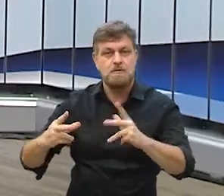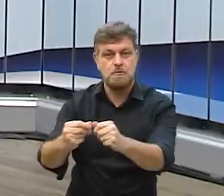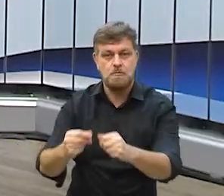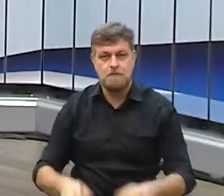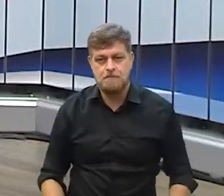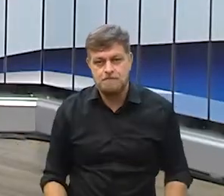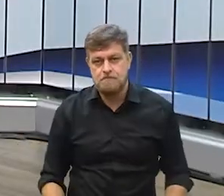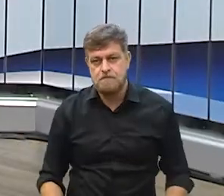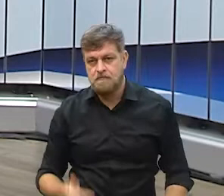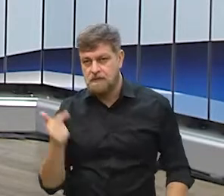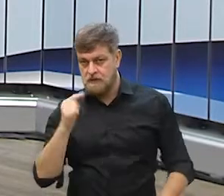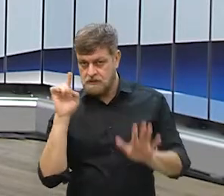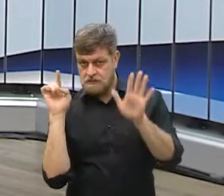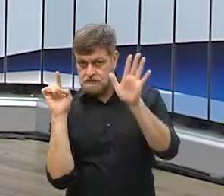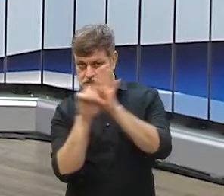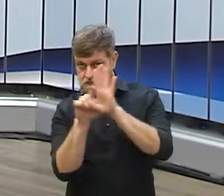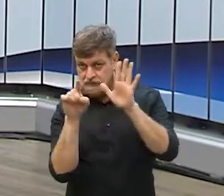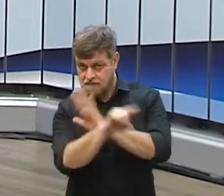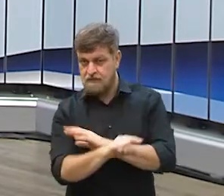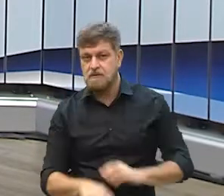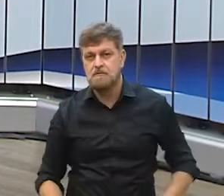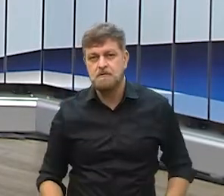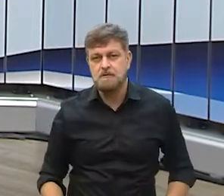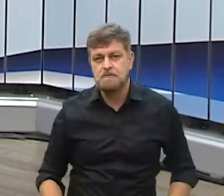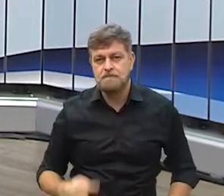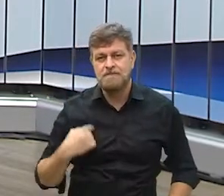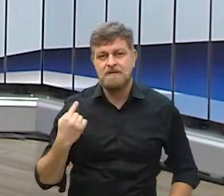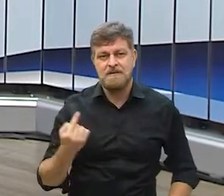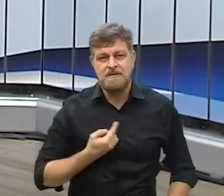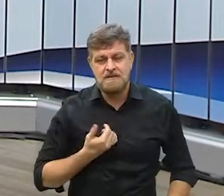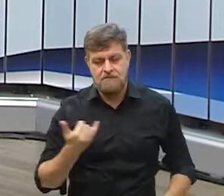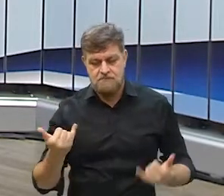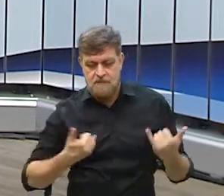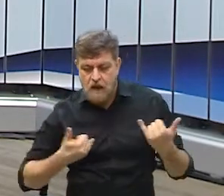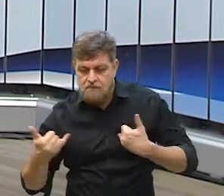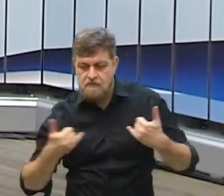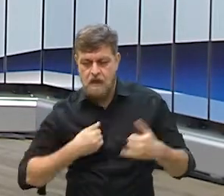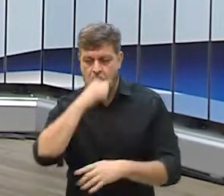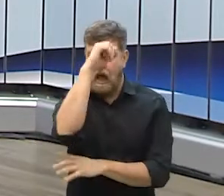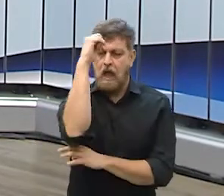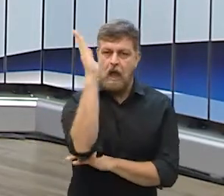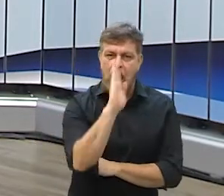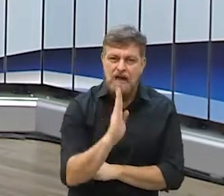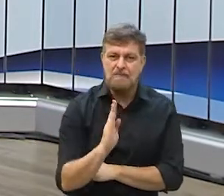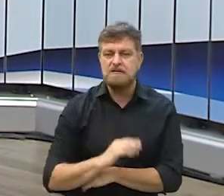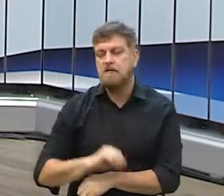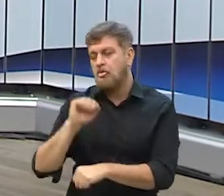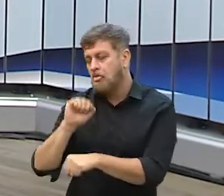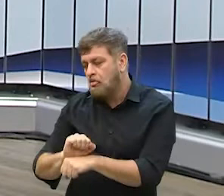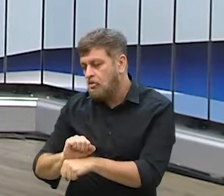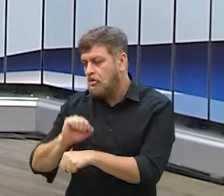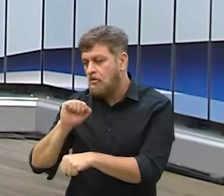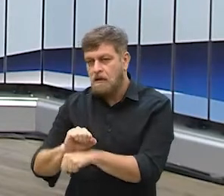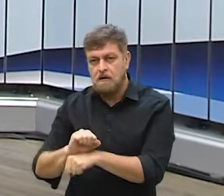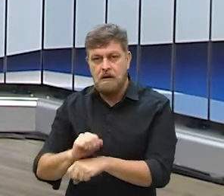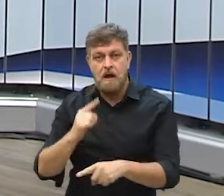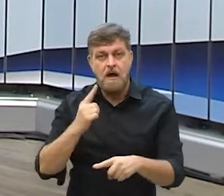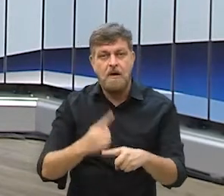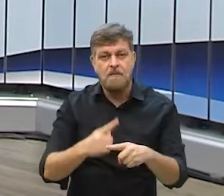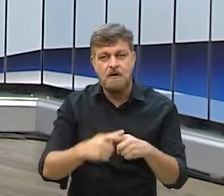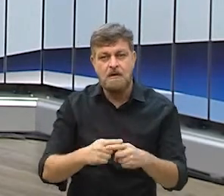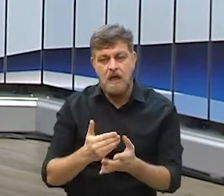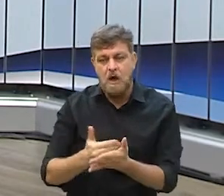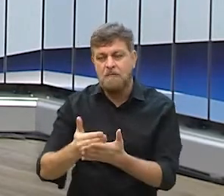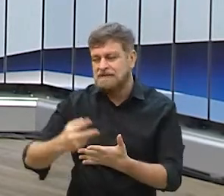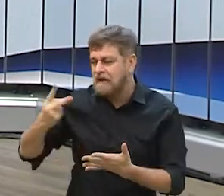Vera, um segundo questionamento que eu tenho para você. A gente ouve falar muito que o Brasil não decola como esperado porque